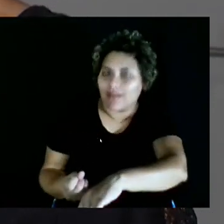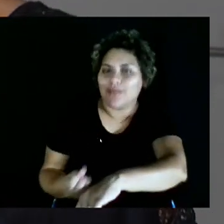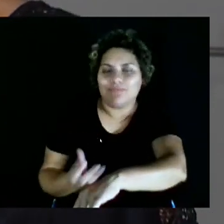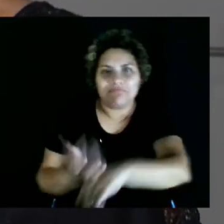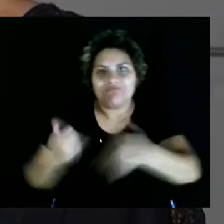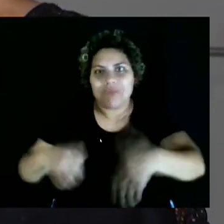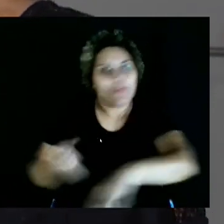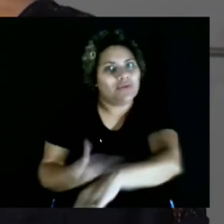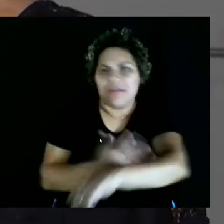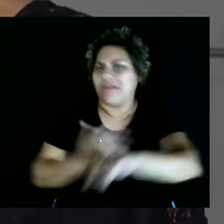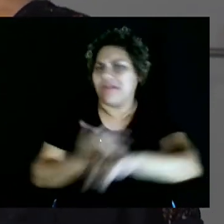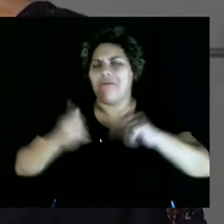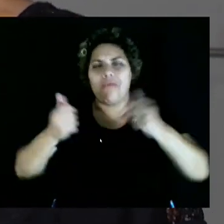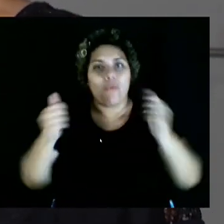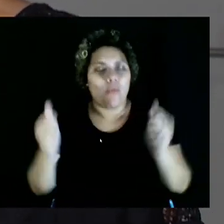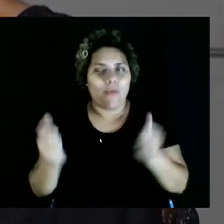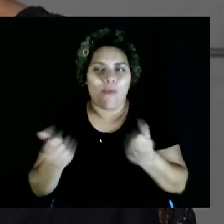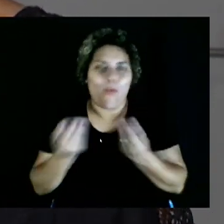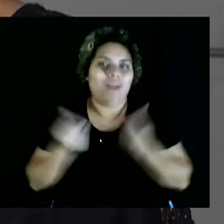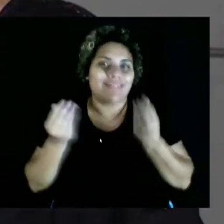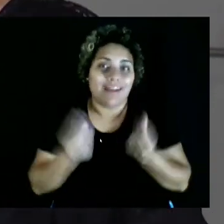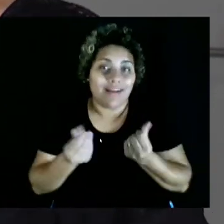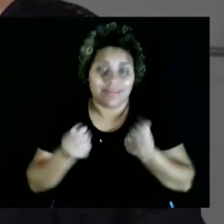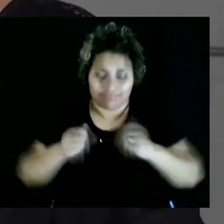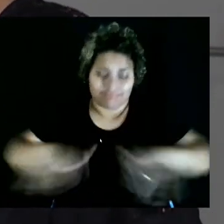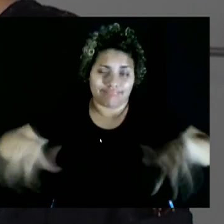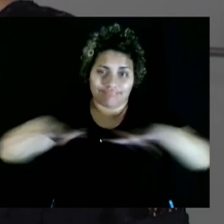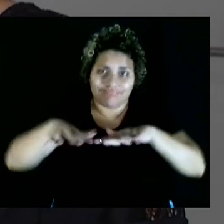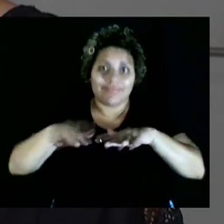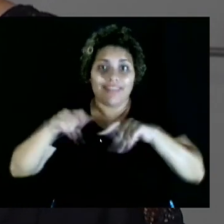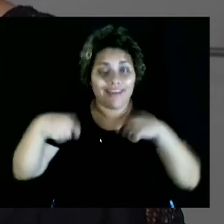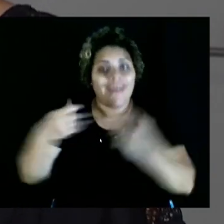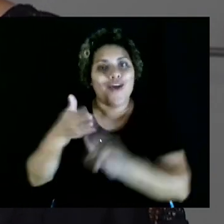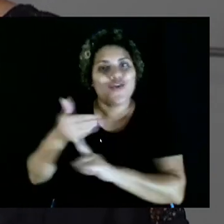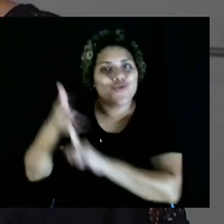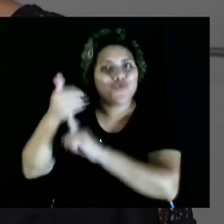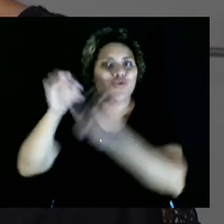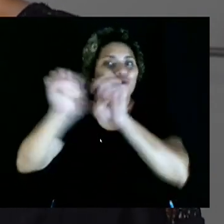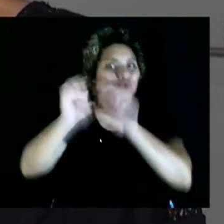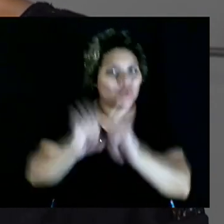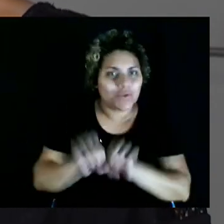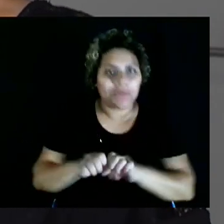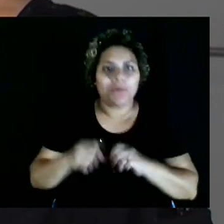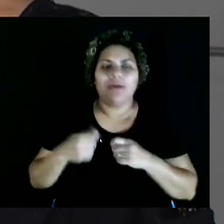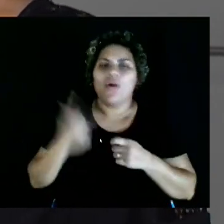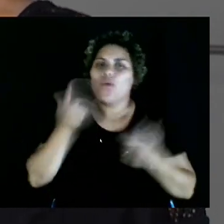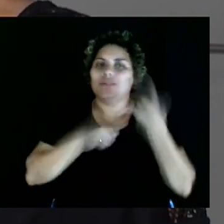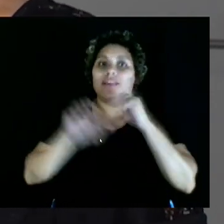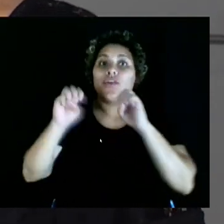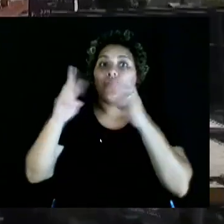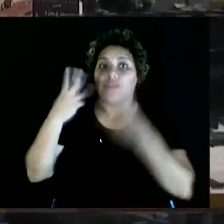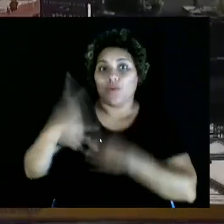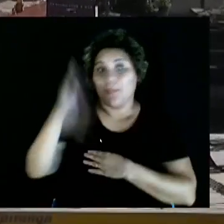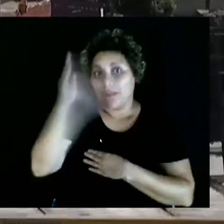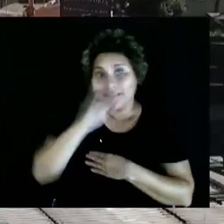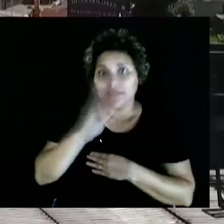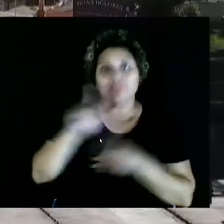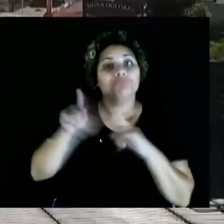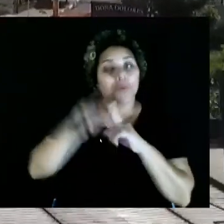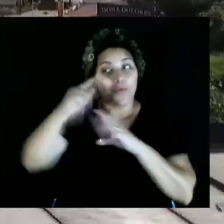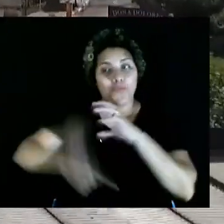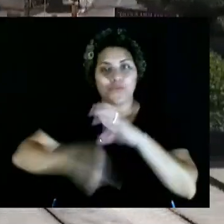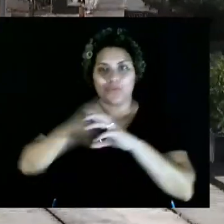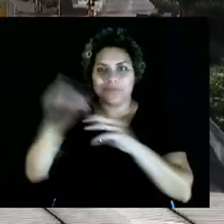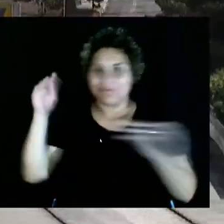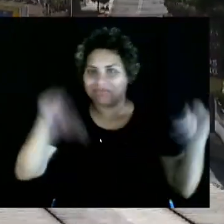com estrutura, com modernidade, com tecnologia, para a gente trazer grandes eventos do Brasil para cá, do Brasil e do mundo, né? A